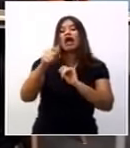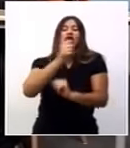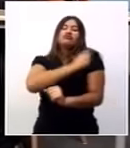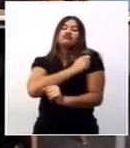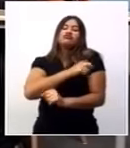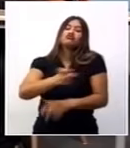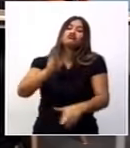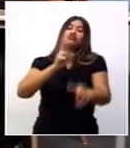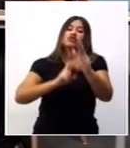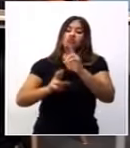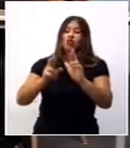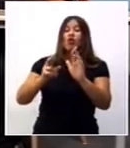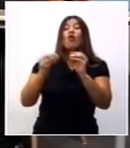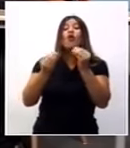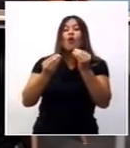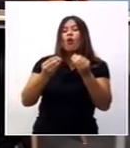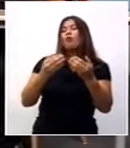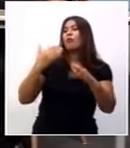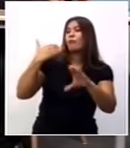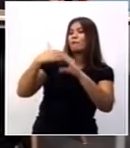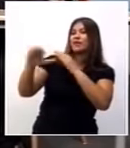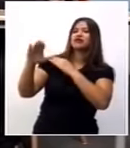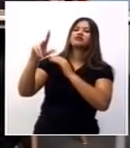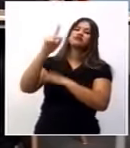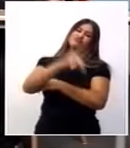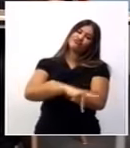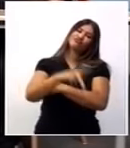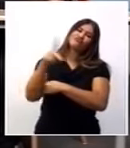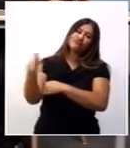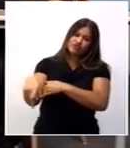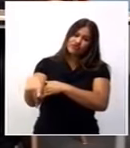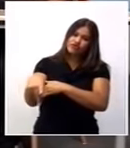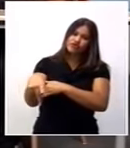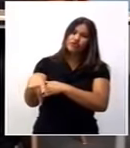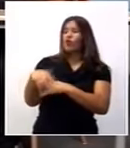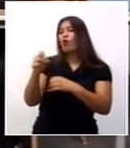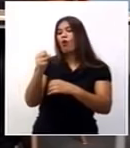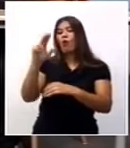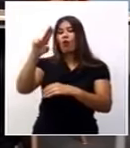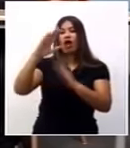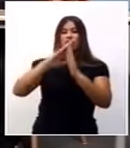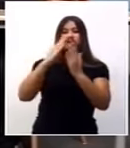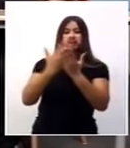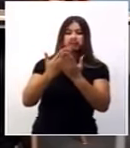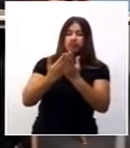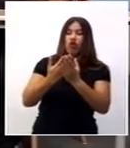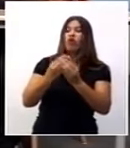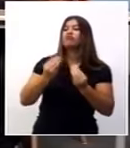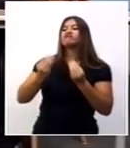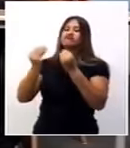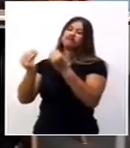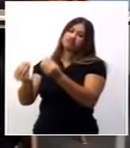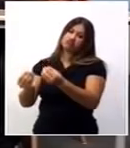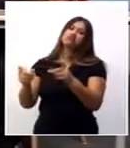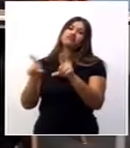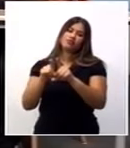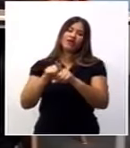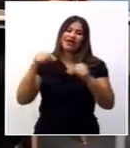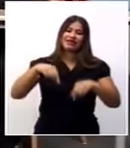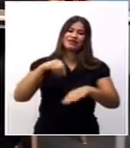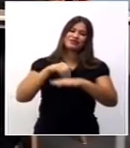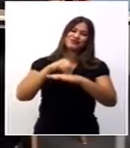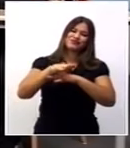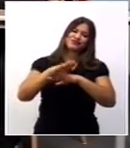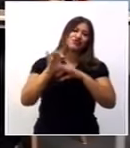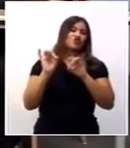ser enviada para eles estarem sabendo como está sendo o estudo de vocês em casa. São apenas sugestões que nós fazemos aqui, tá?